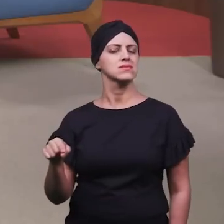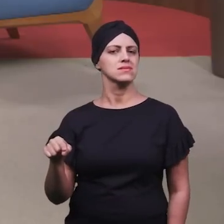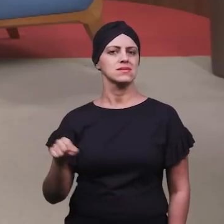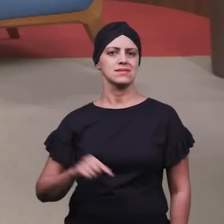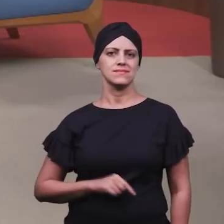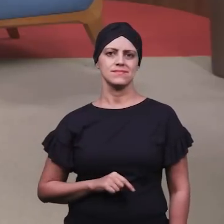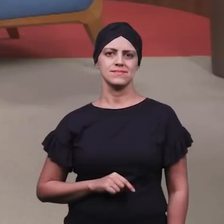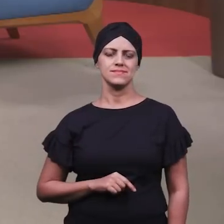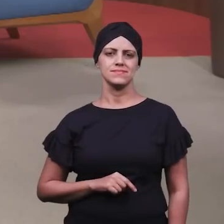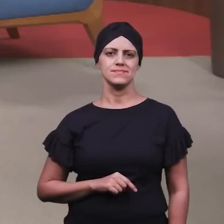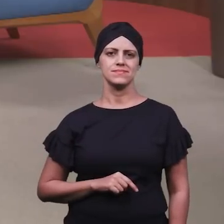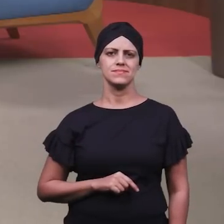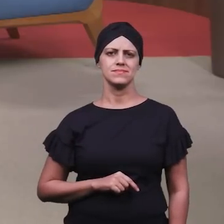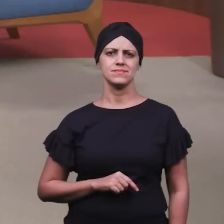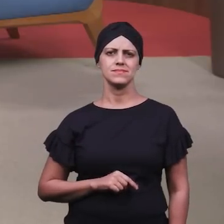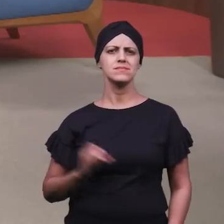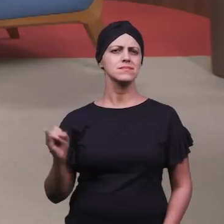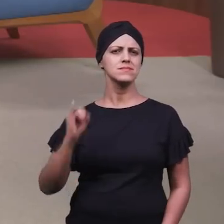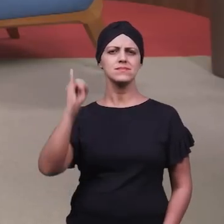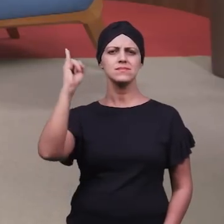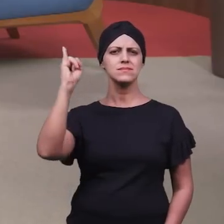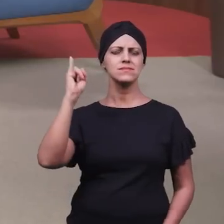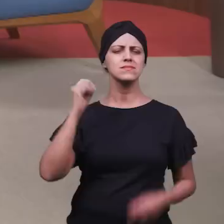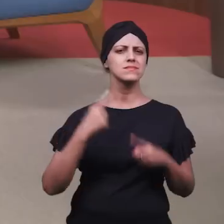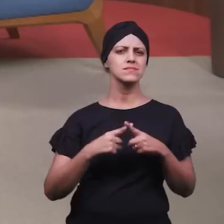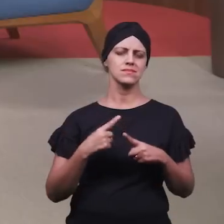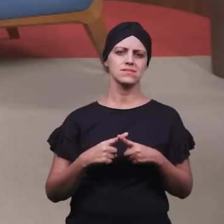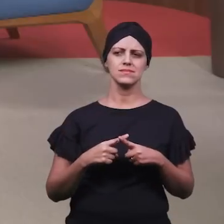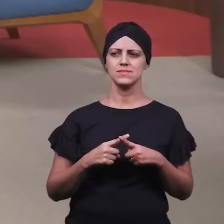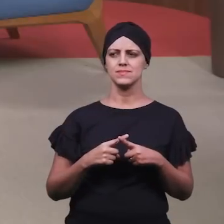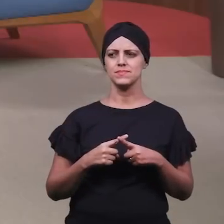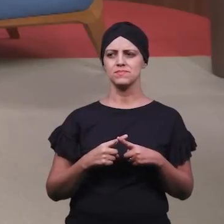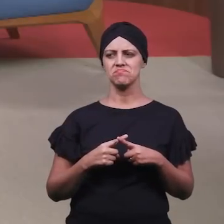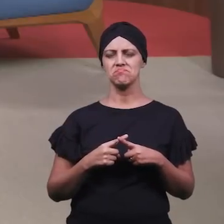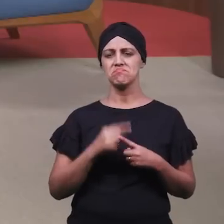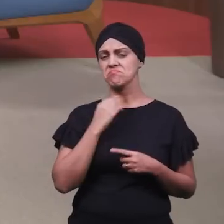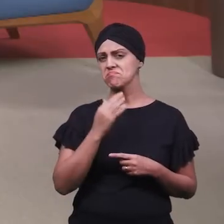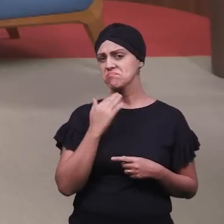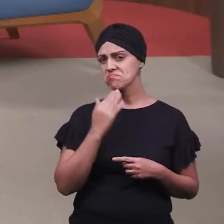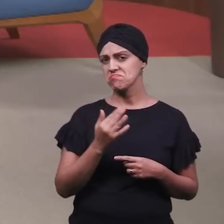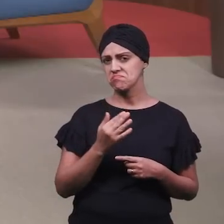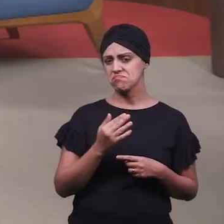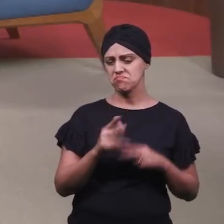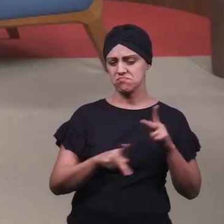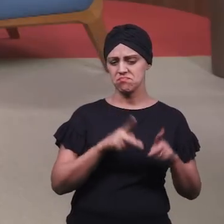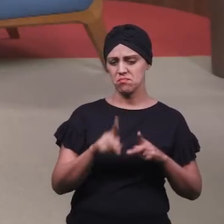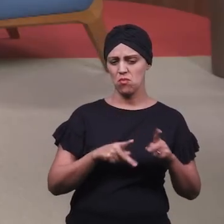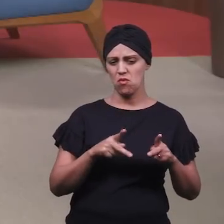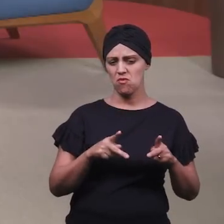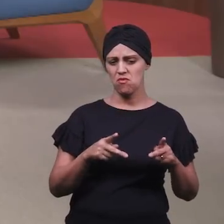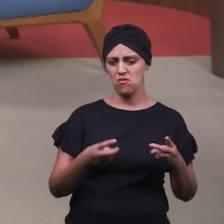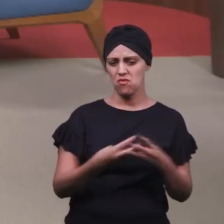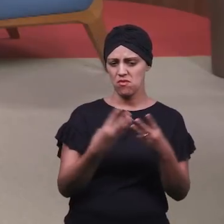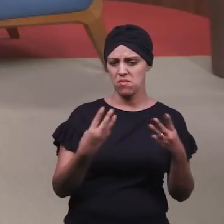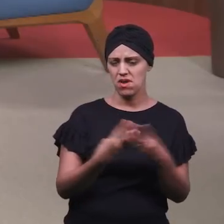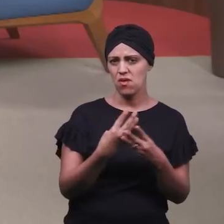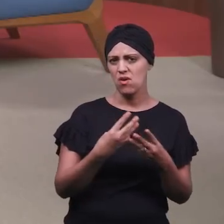Isso é muito importante, para quem está no corpo. O Bravito está falando, que é o seguinte, não adiantava ser só